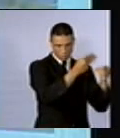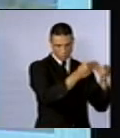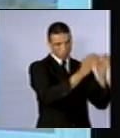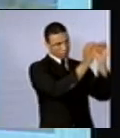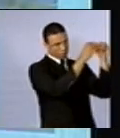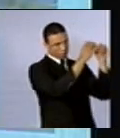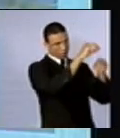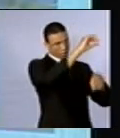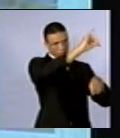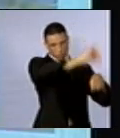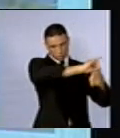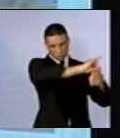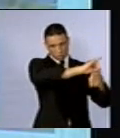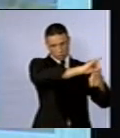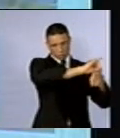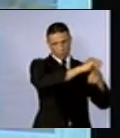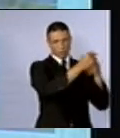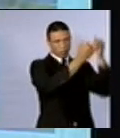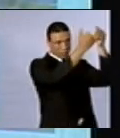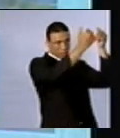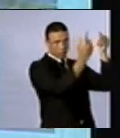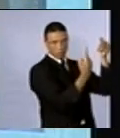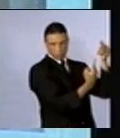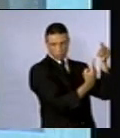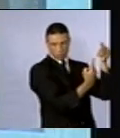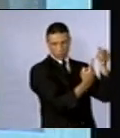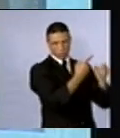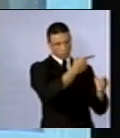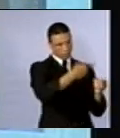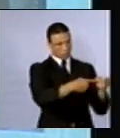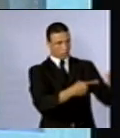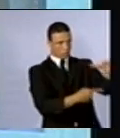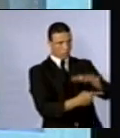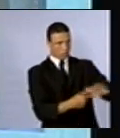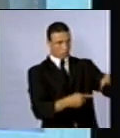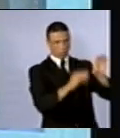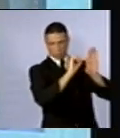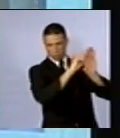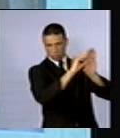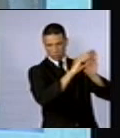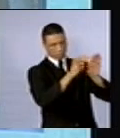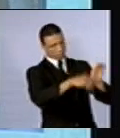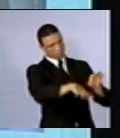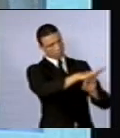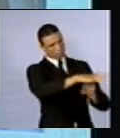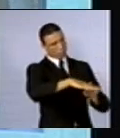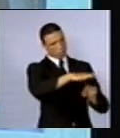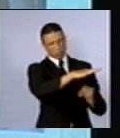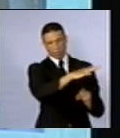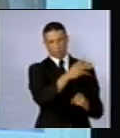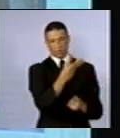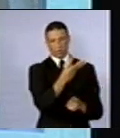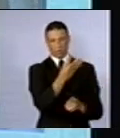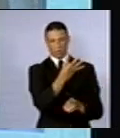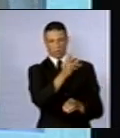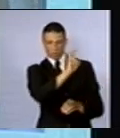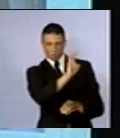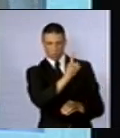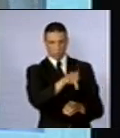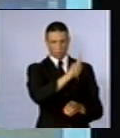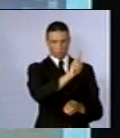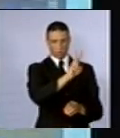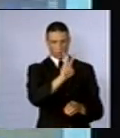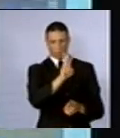Paulo. Uma linha inserção urbana, duas linhas, uma de 345 e uma de